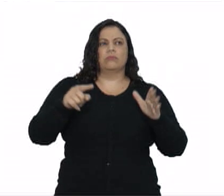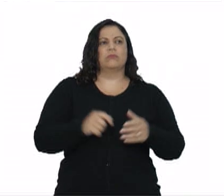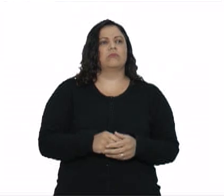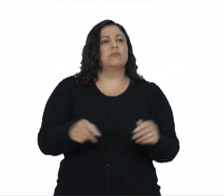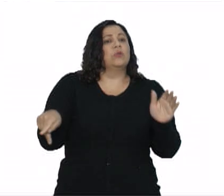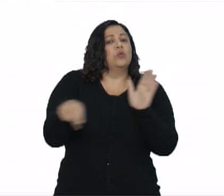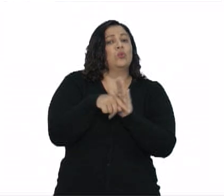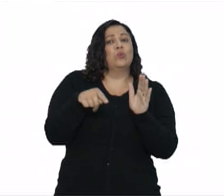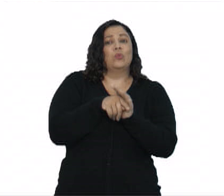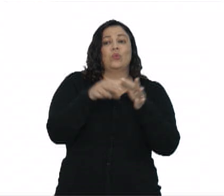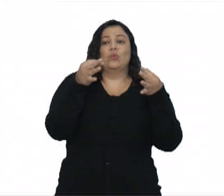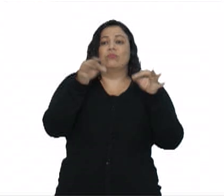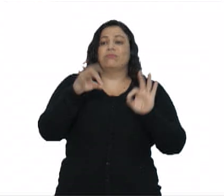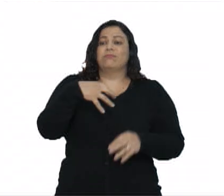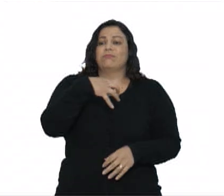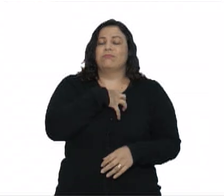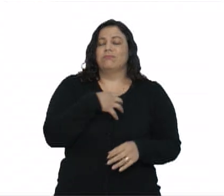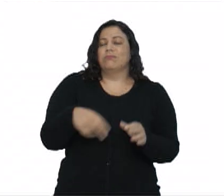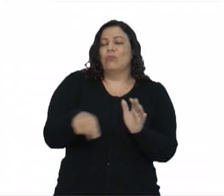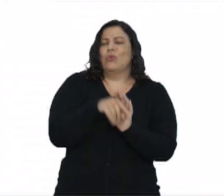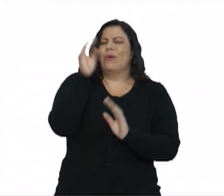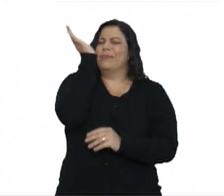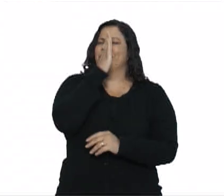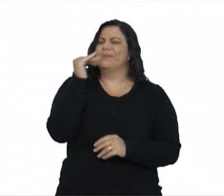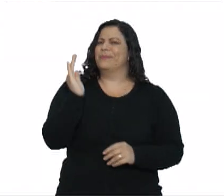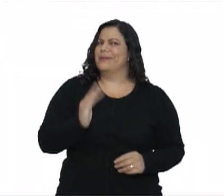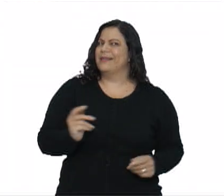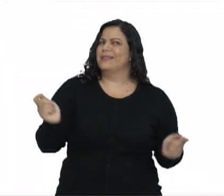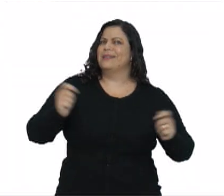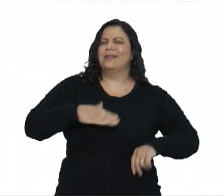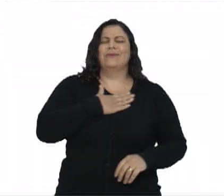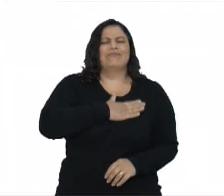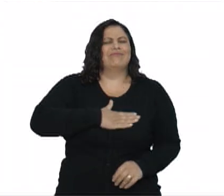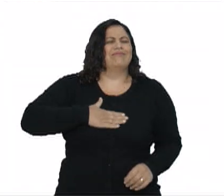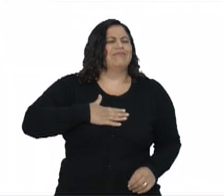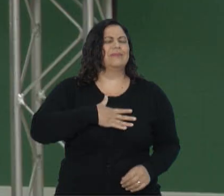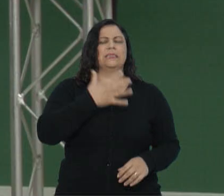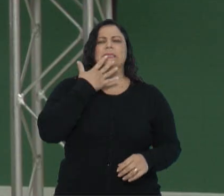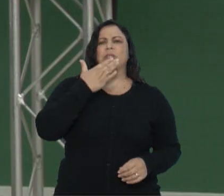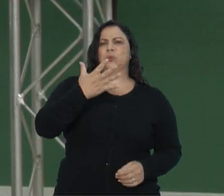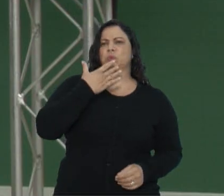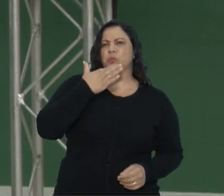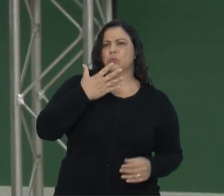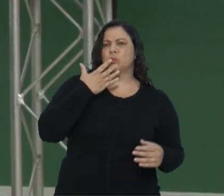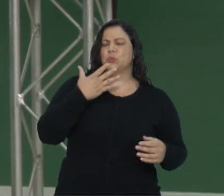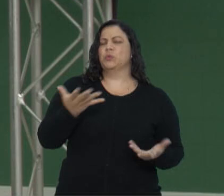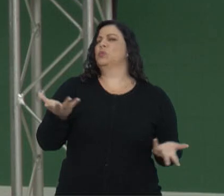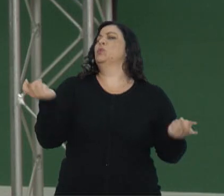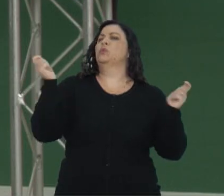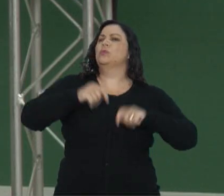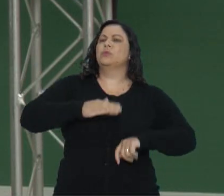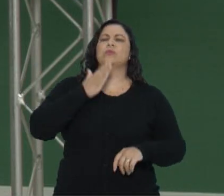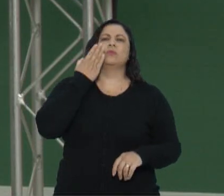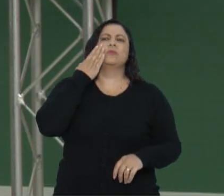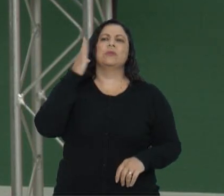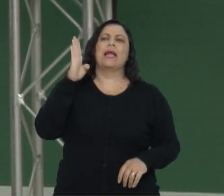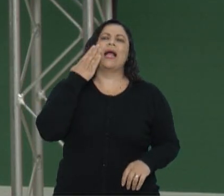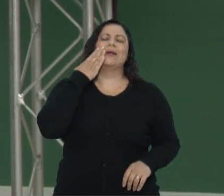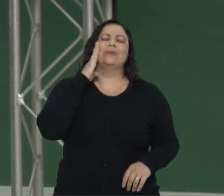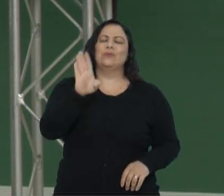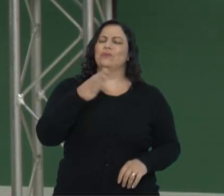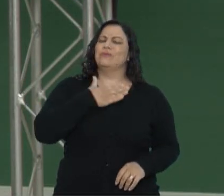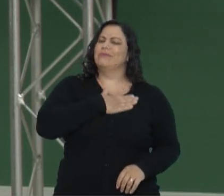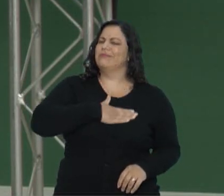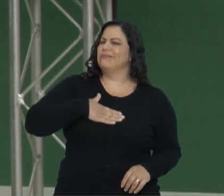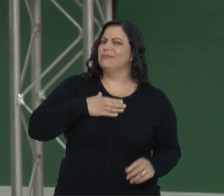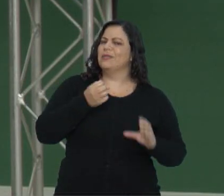brasileiro, usava cores alegres e gostava muito do azul. Bacana, pessoal, que ele caracterizava nas suas obras as